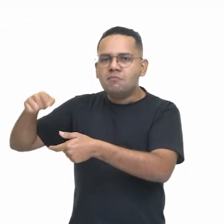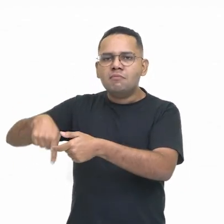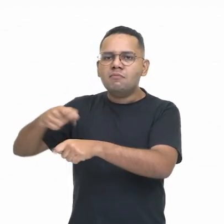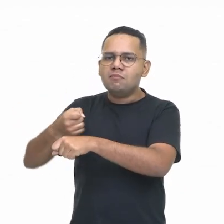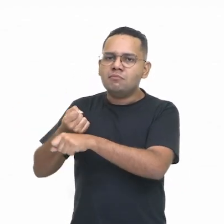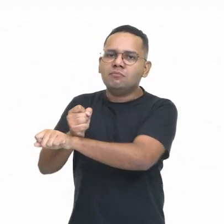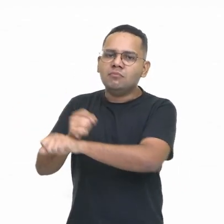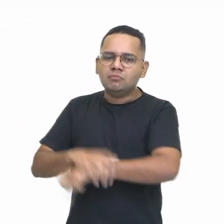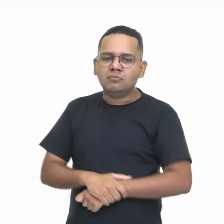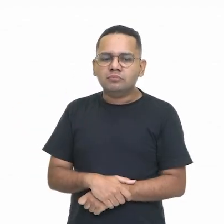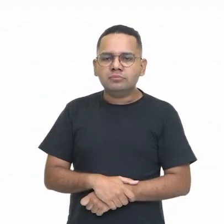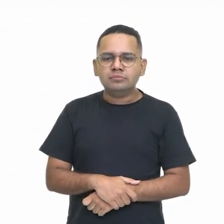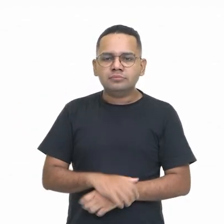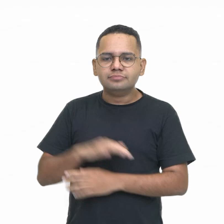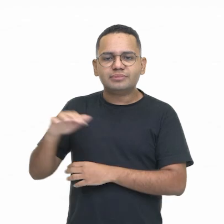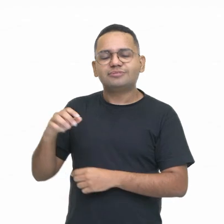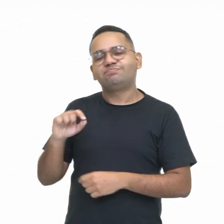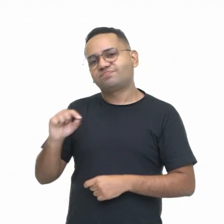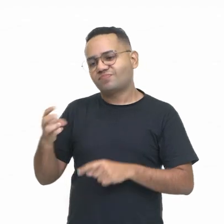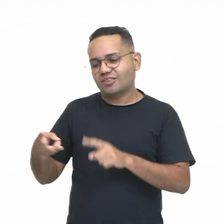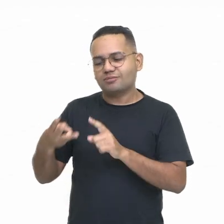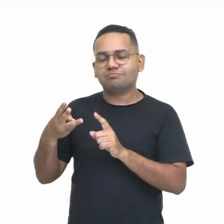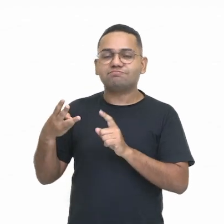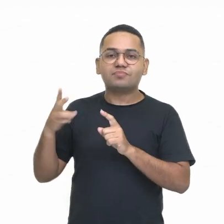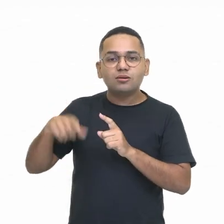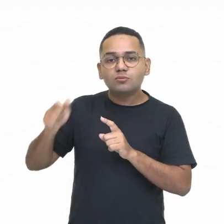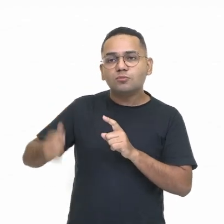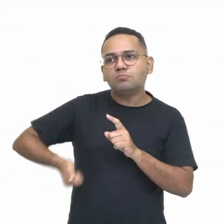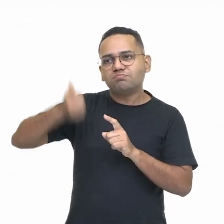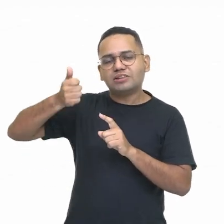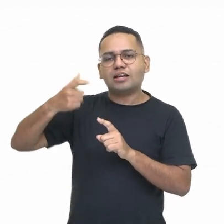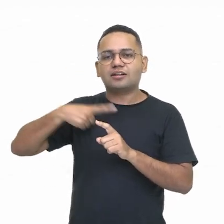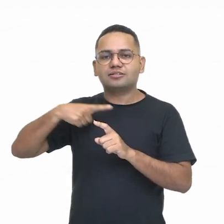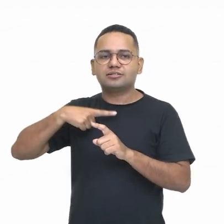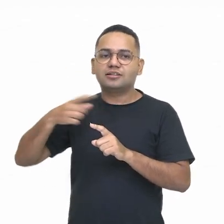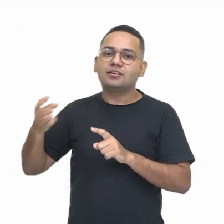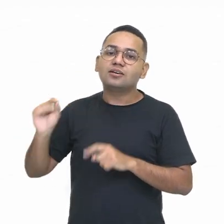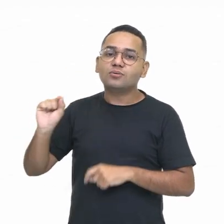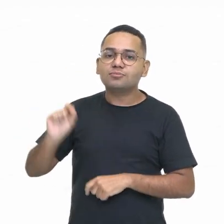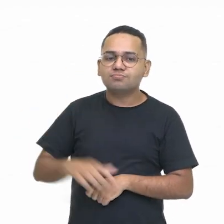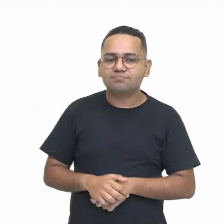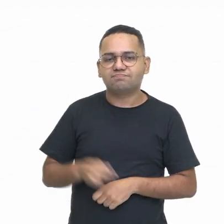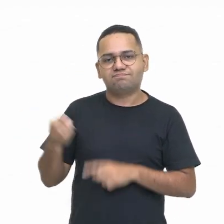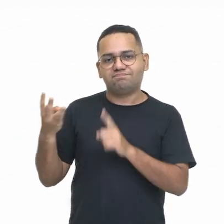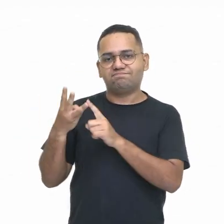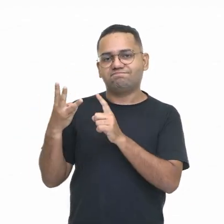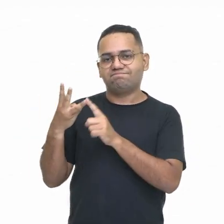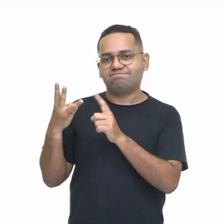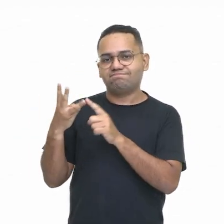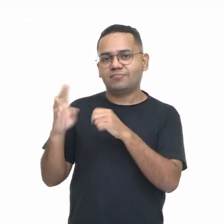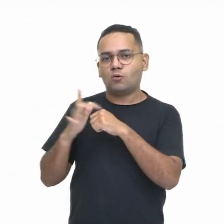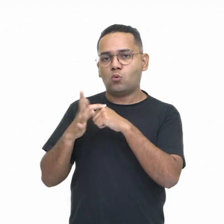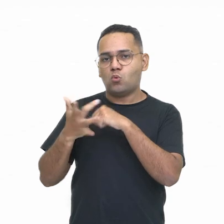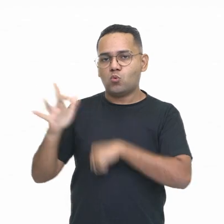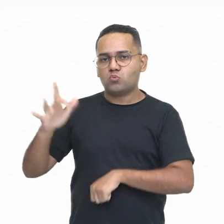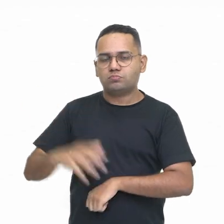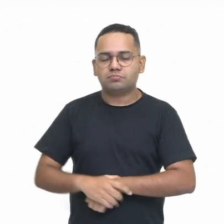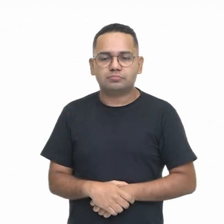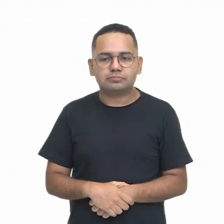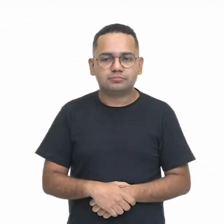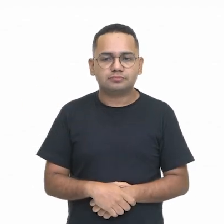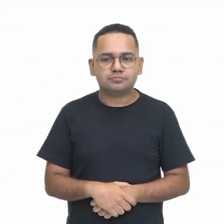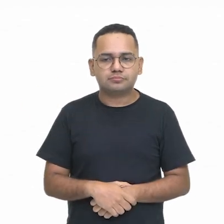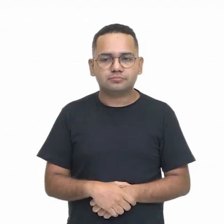mas dentro desses três pilares, vai ganhar destaque, que é justamente o recurso das minas